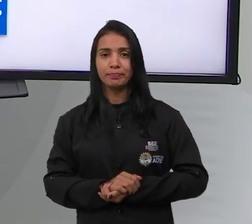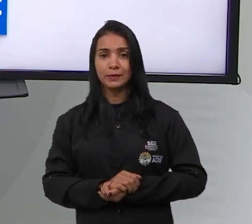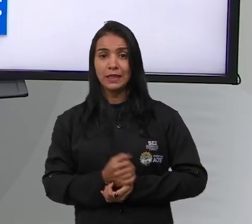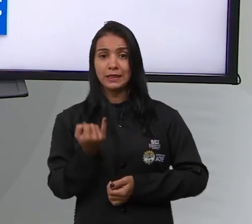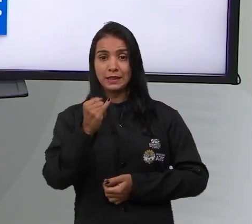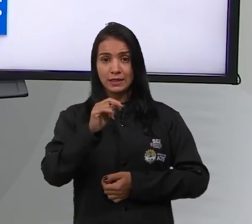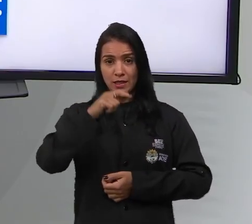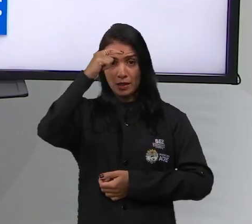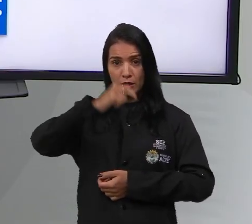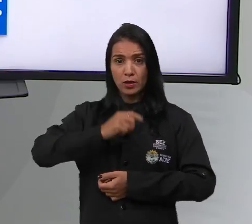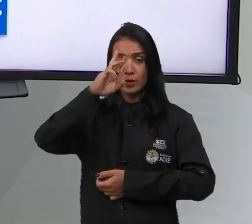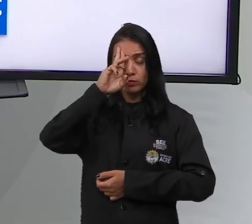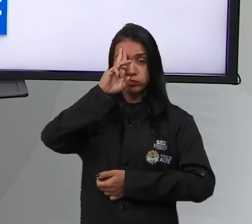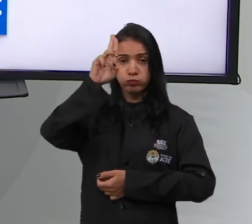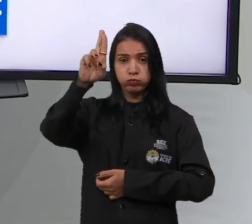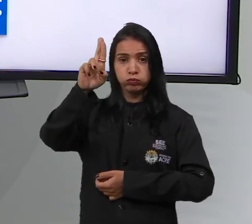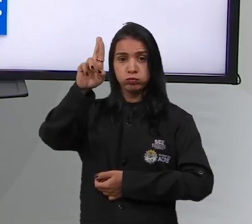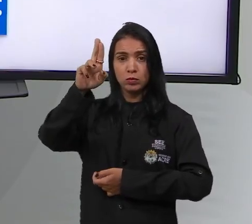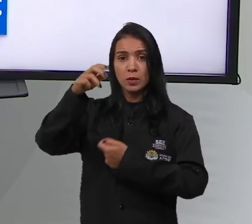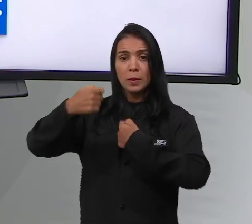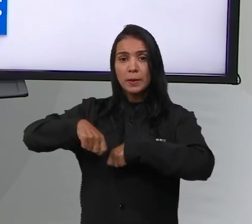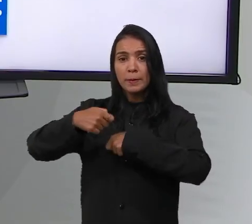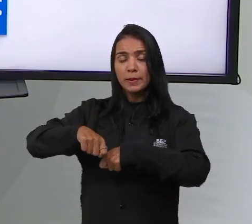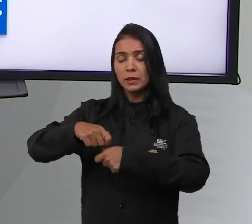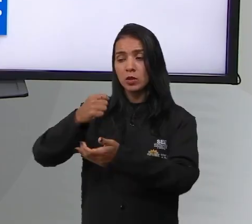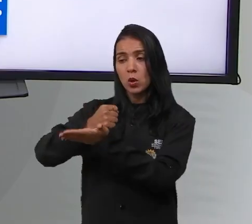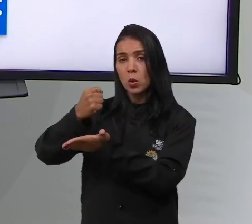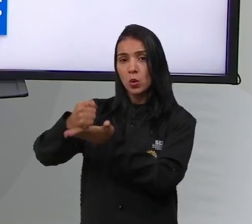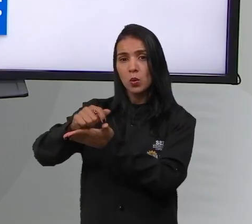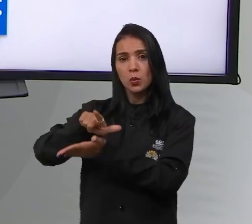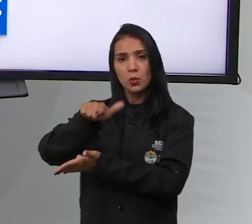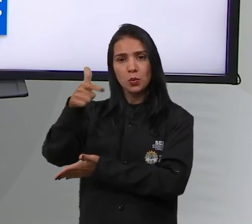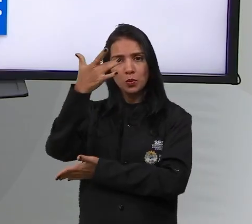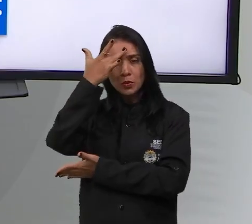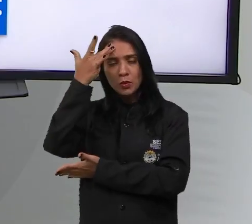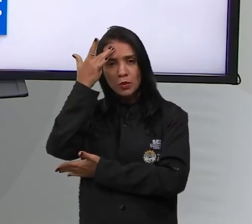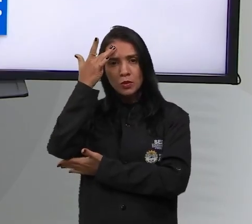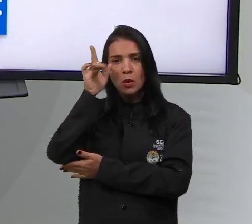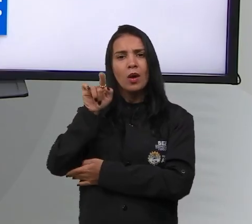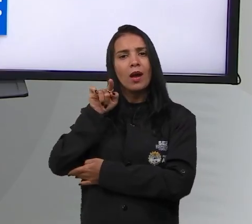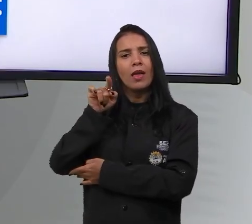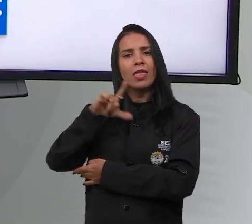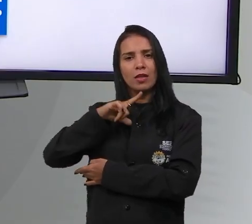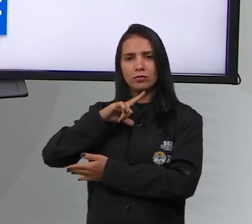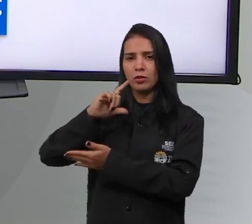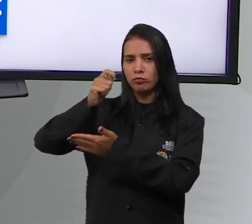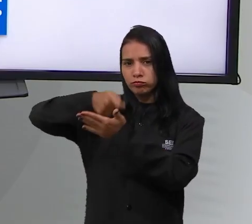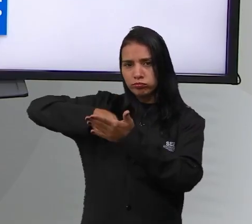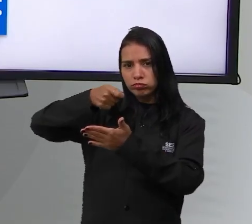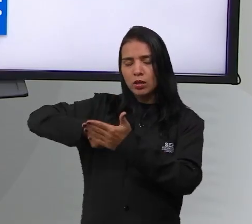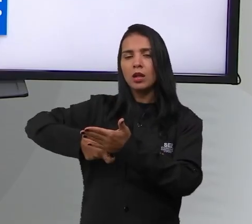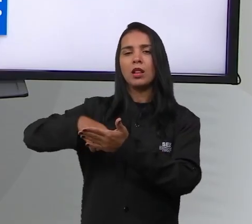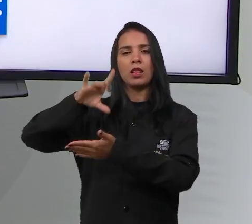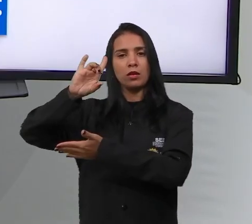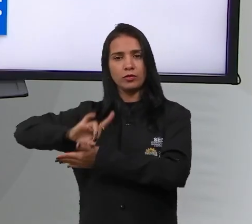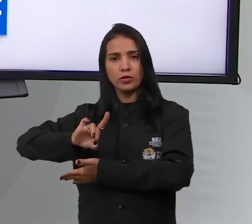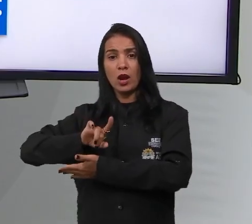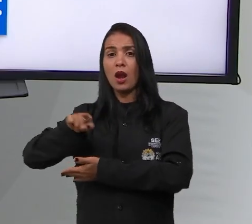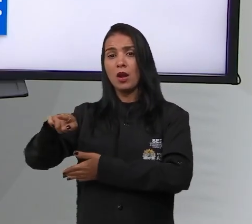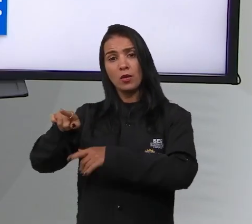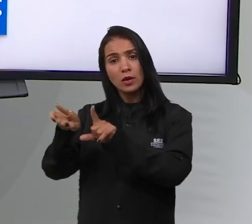empregador, há direitos e deveres. E, enquanto empregado, também existem direitos